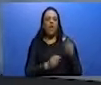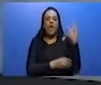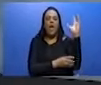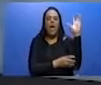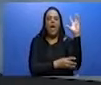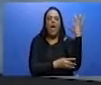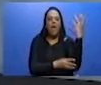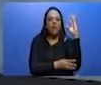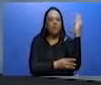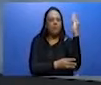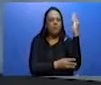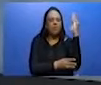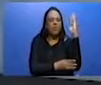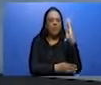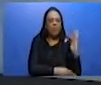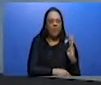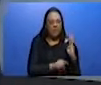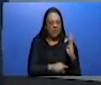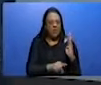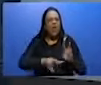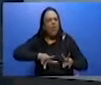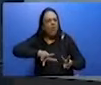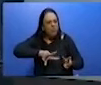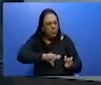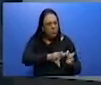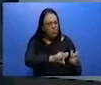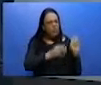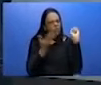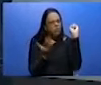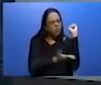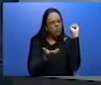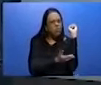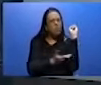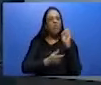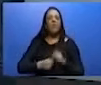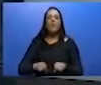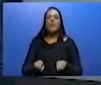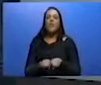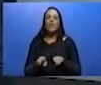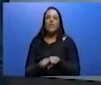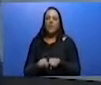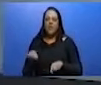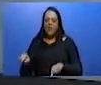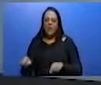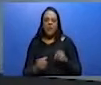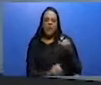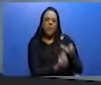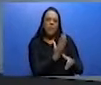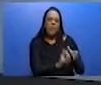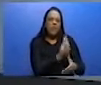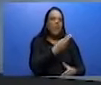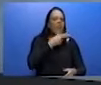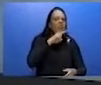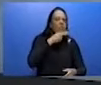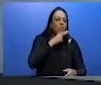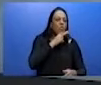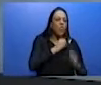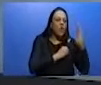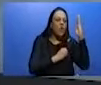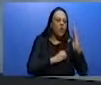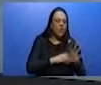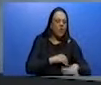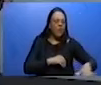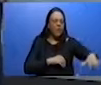cultivar a cana-de-açúcar em suas terras. Olha lá os nossos personagens. Os índios brasileiros que